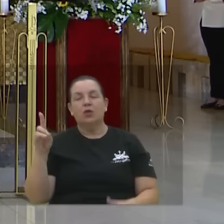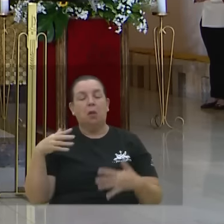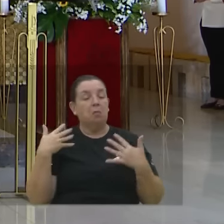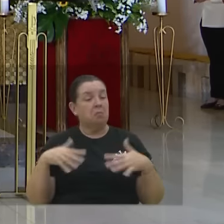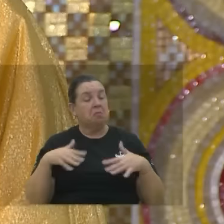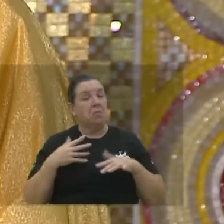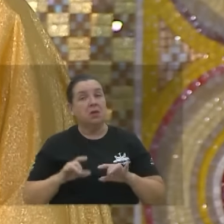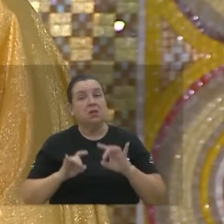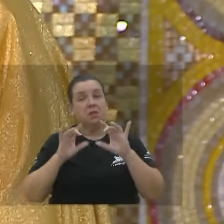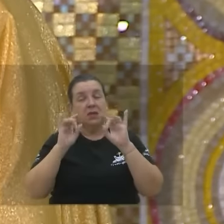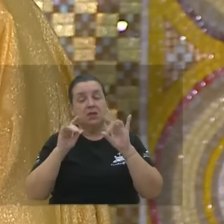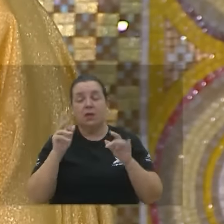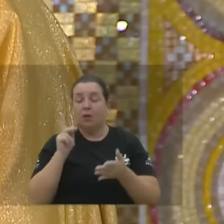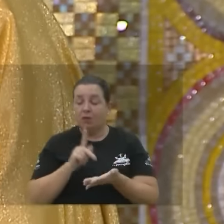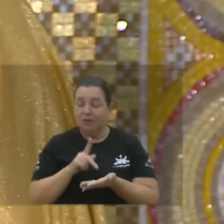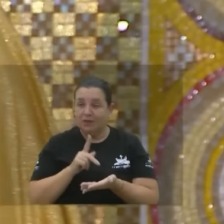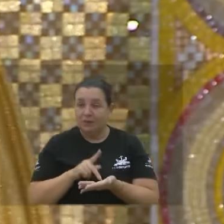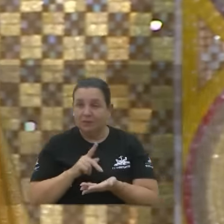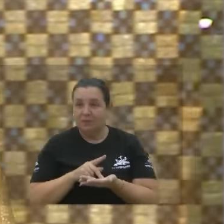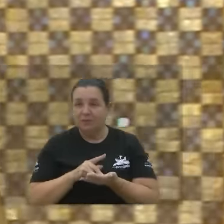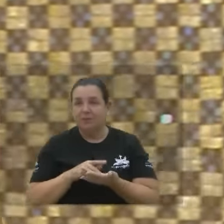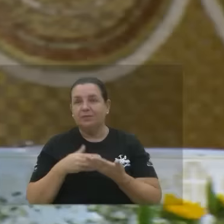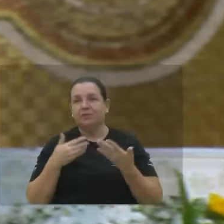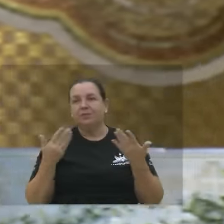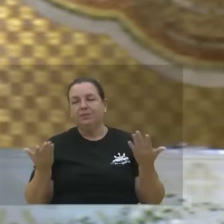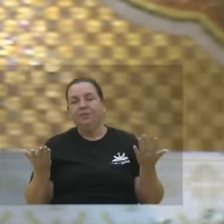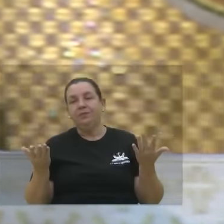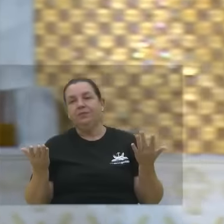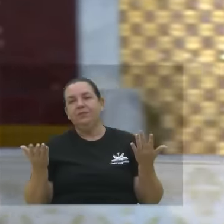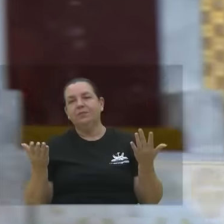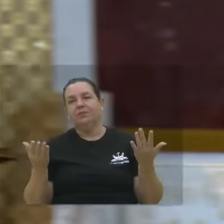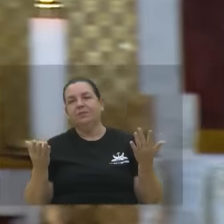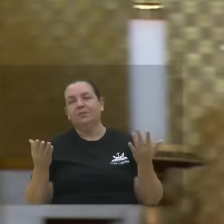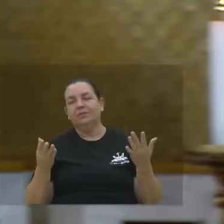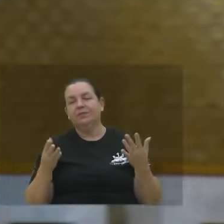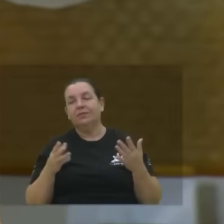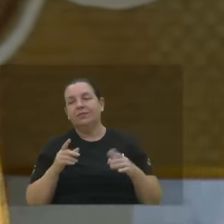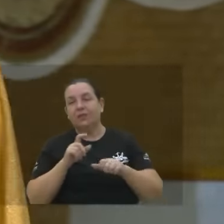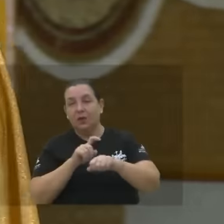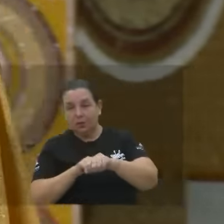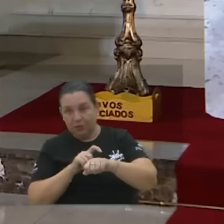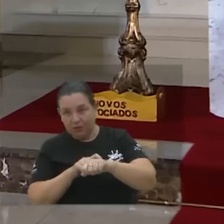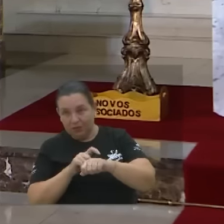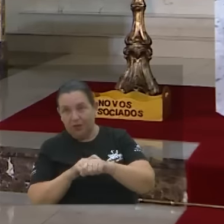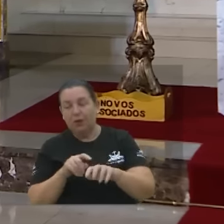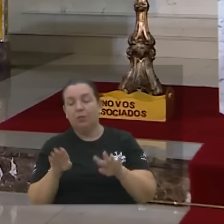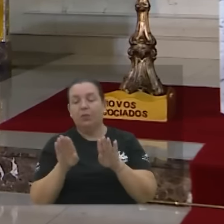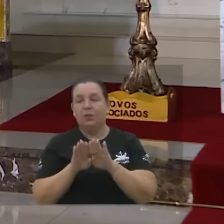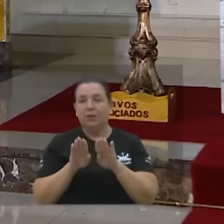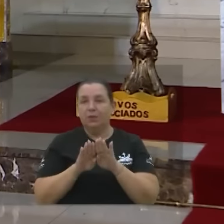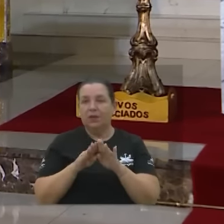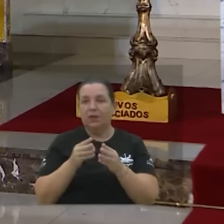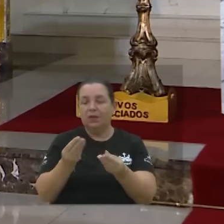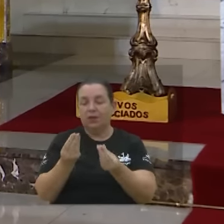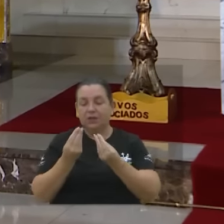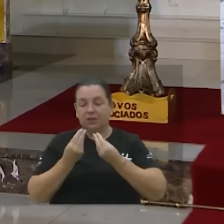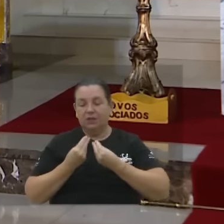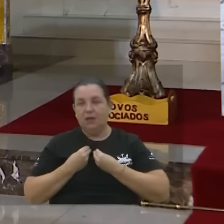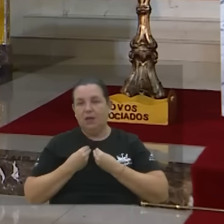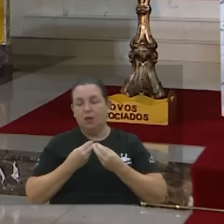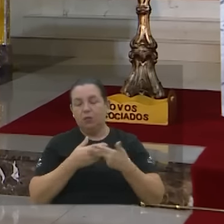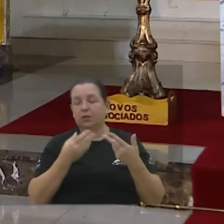emblemática, com certeza, que o tempo, ele traz muitas